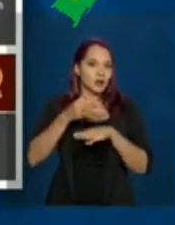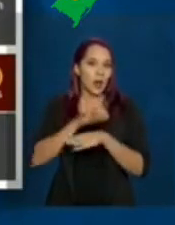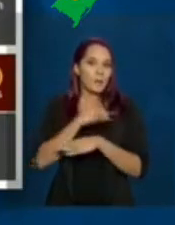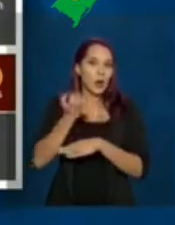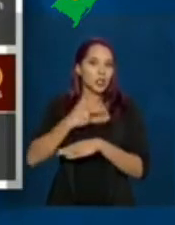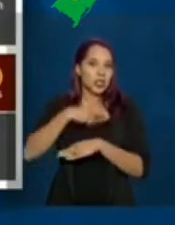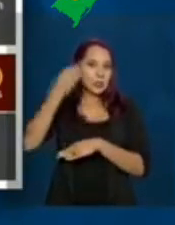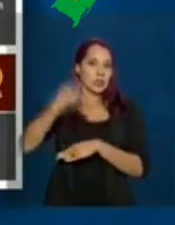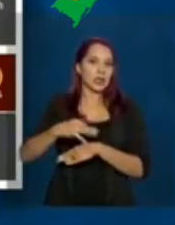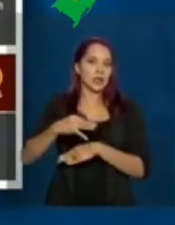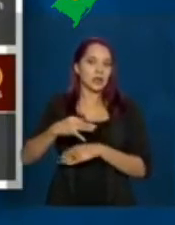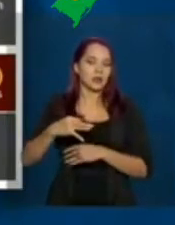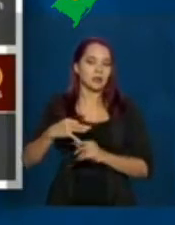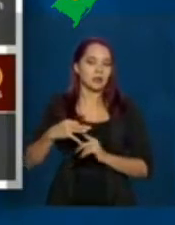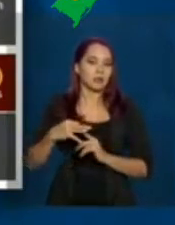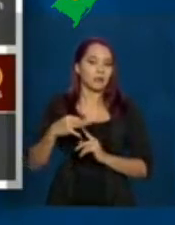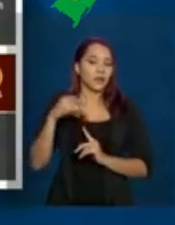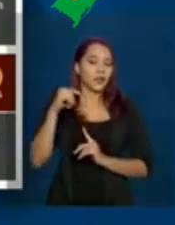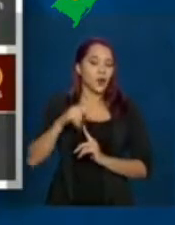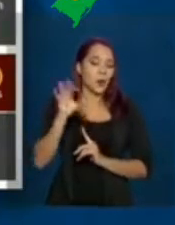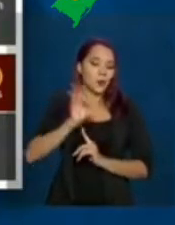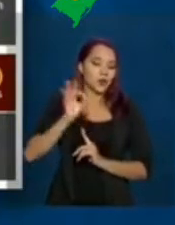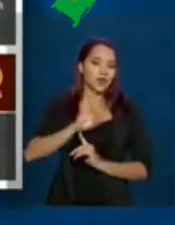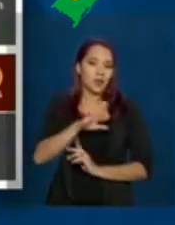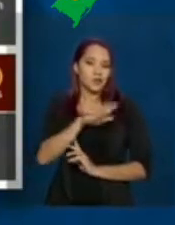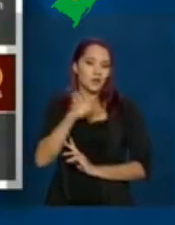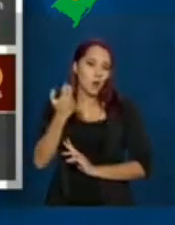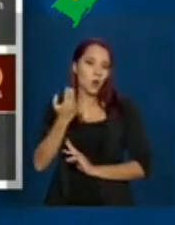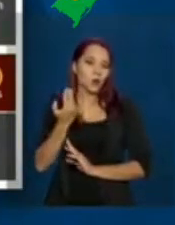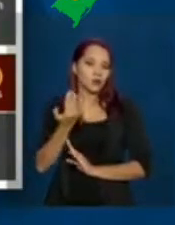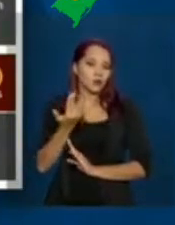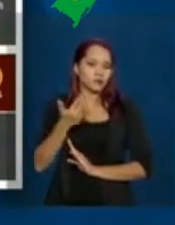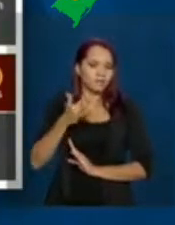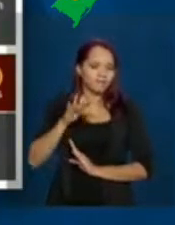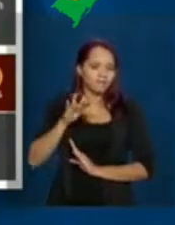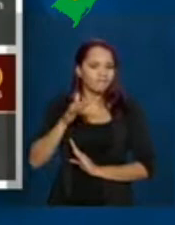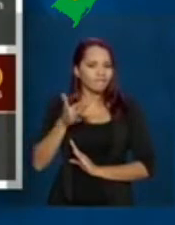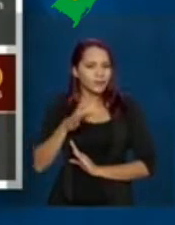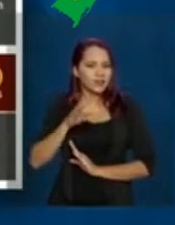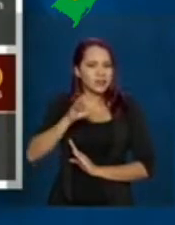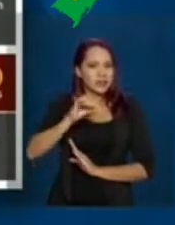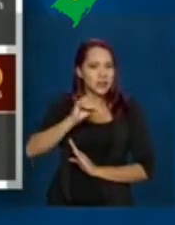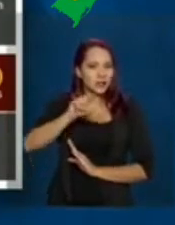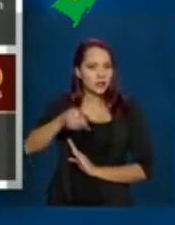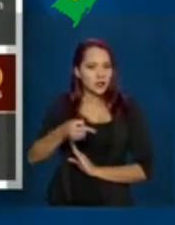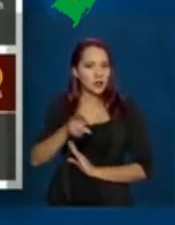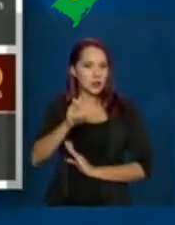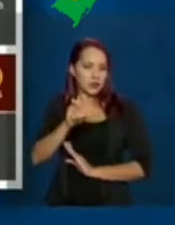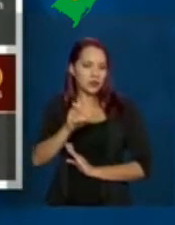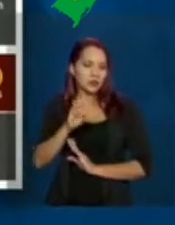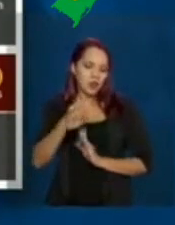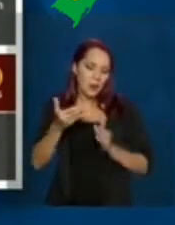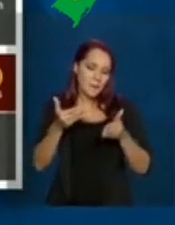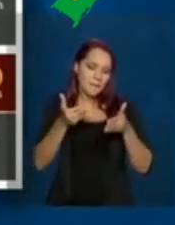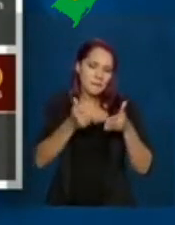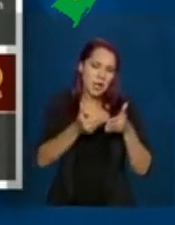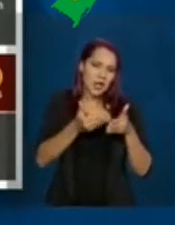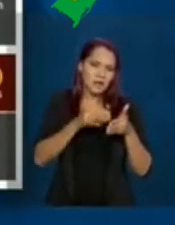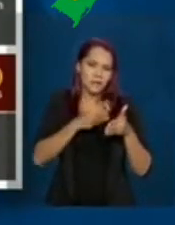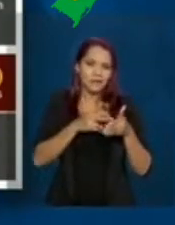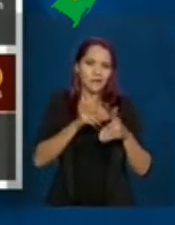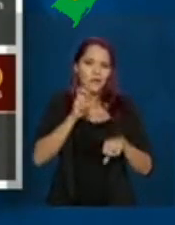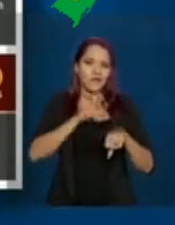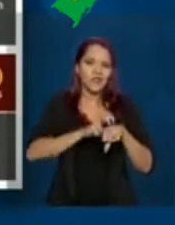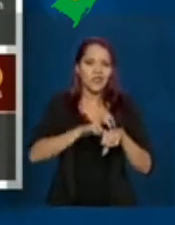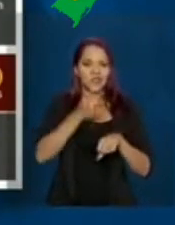é definitiva, a letalidade seria 0,5. Seria 0,5, que seria muito próximo de um vírus